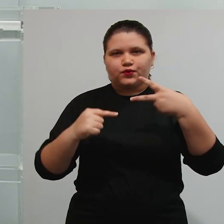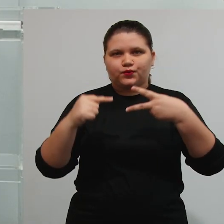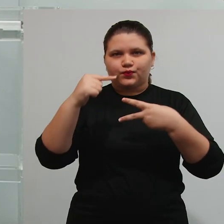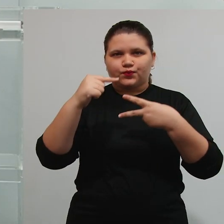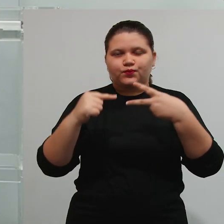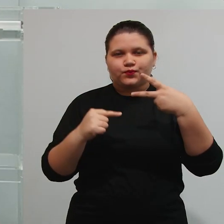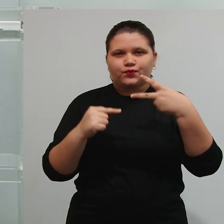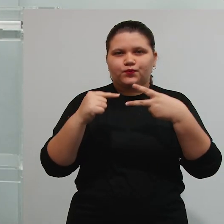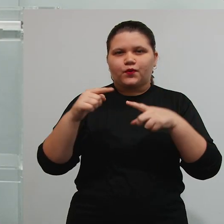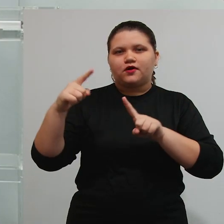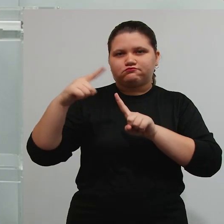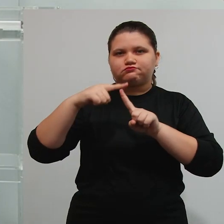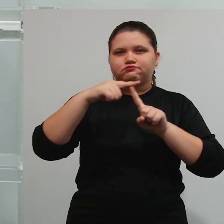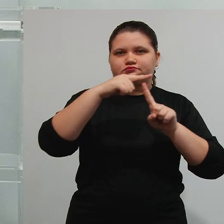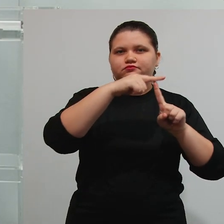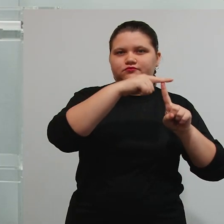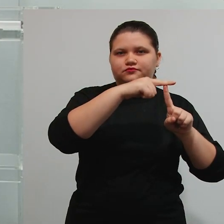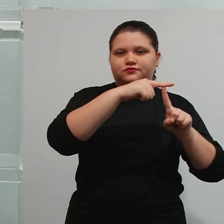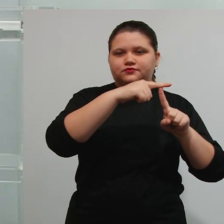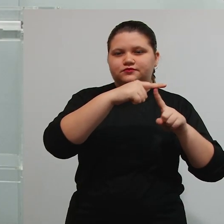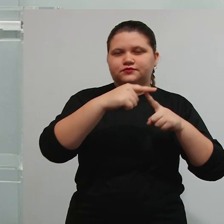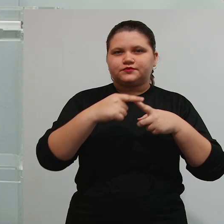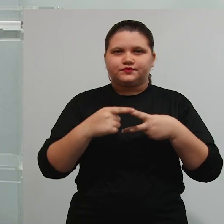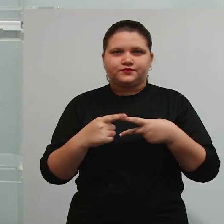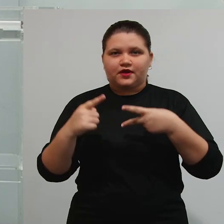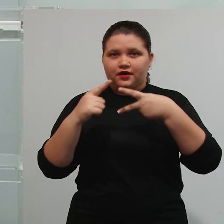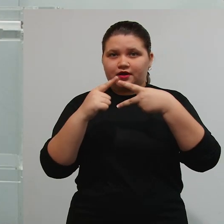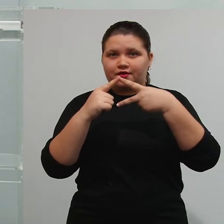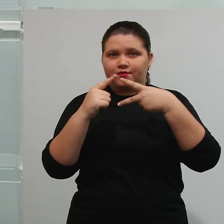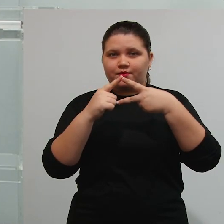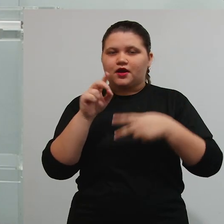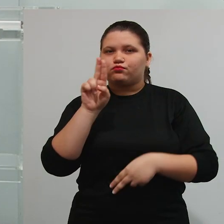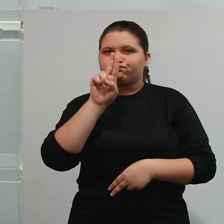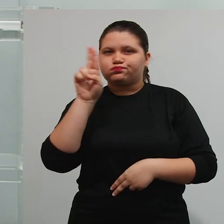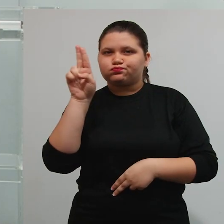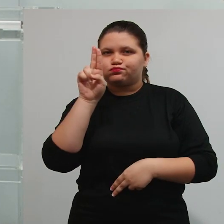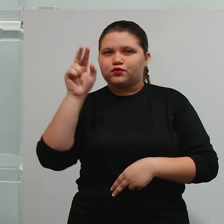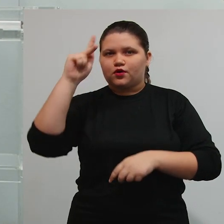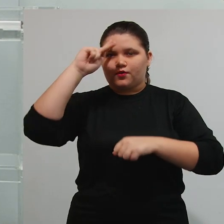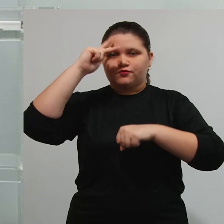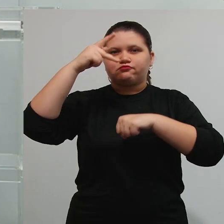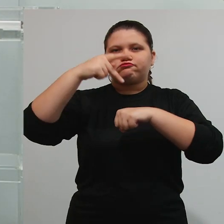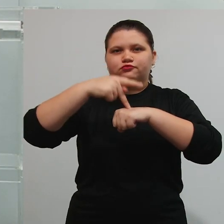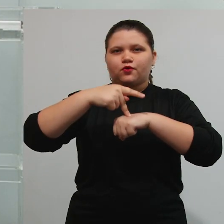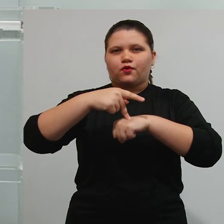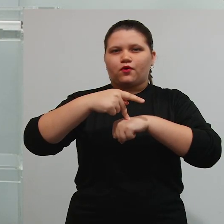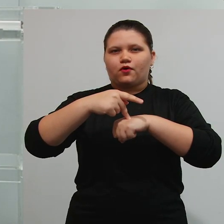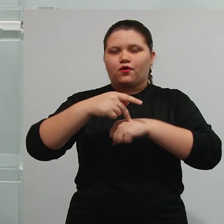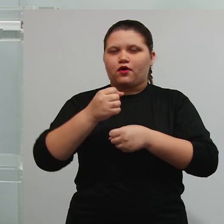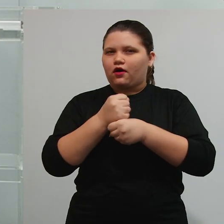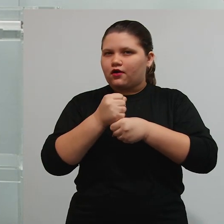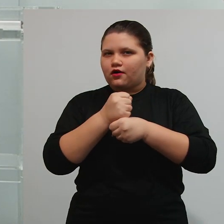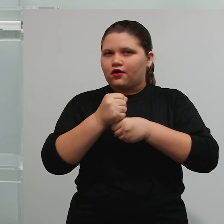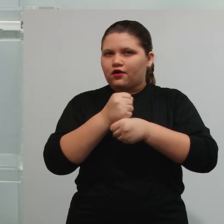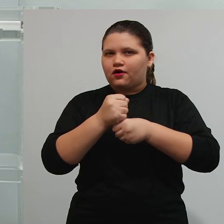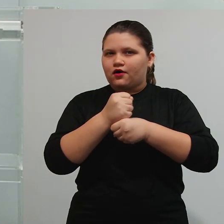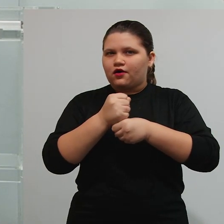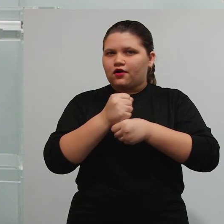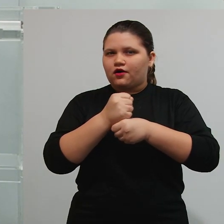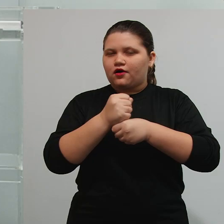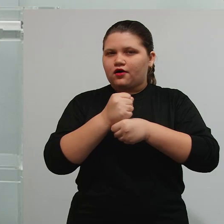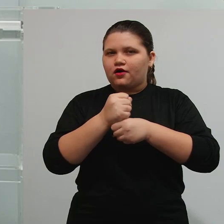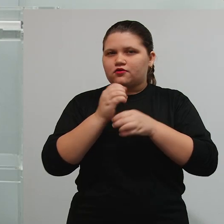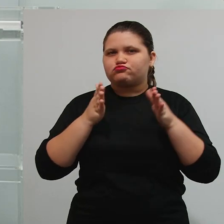de chamada. Você faz a chamada pelo nome do autor, pelo ano, ou você faz a chamada direta